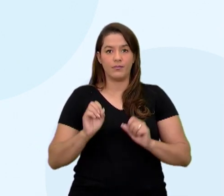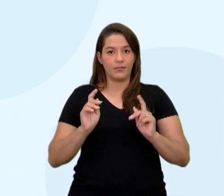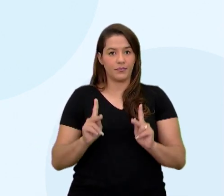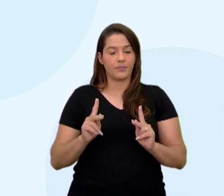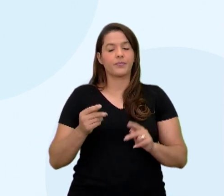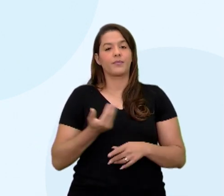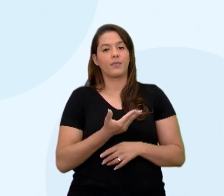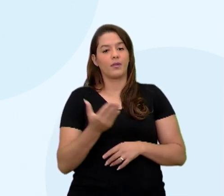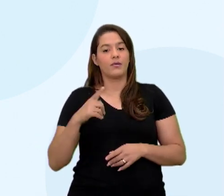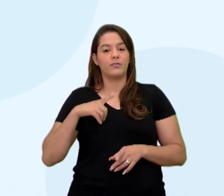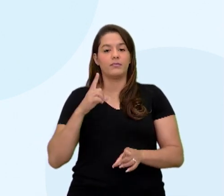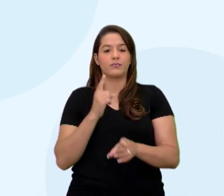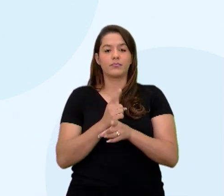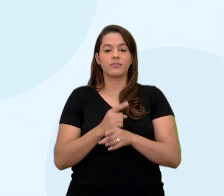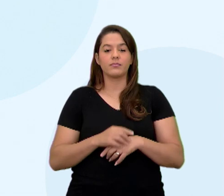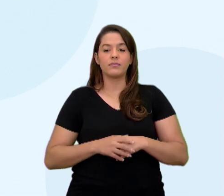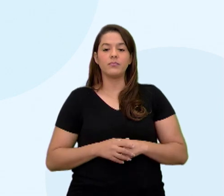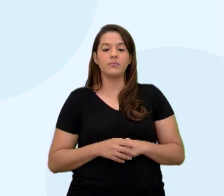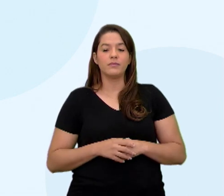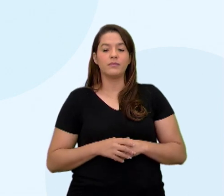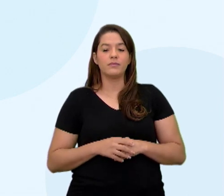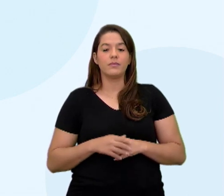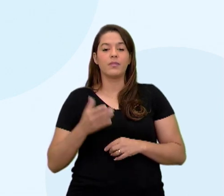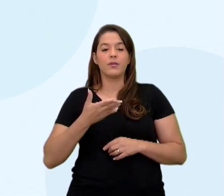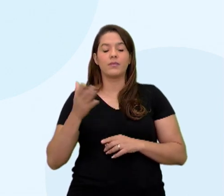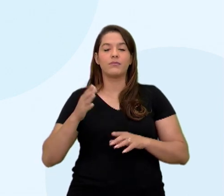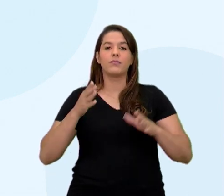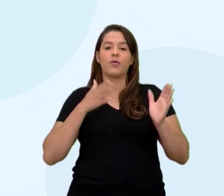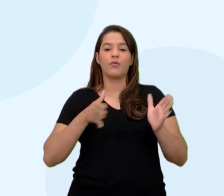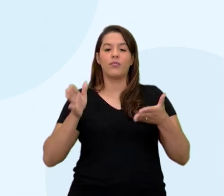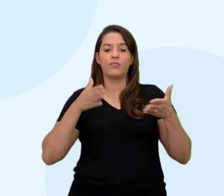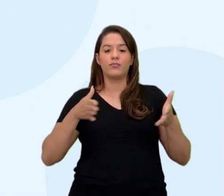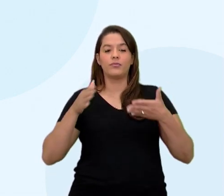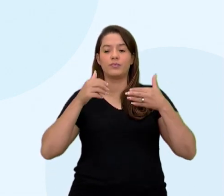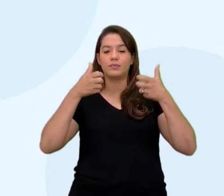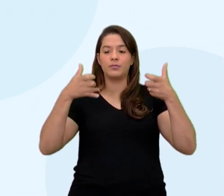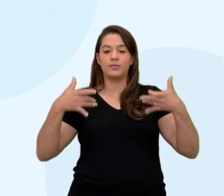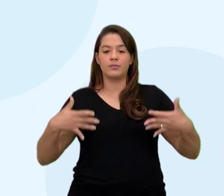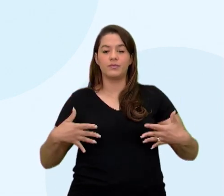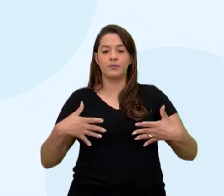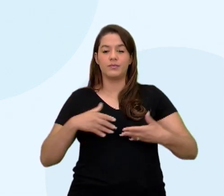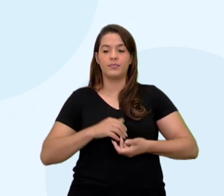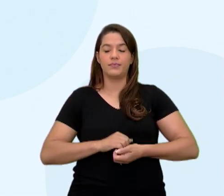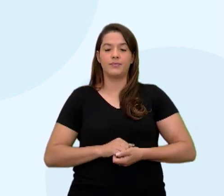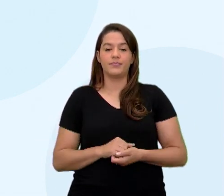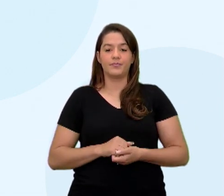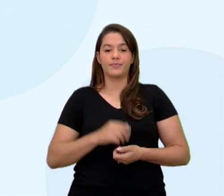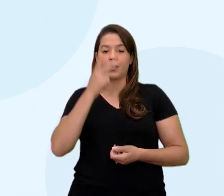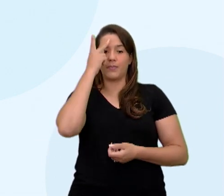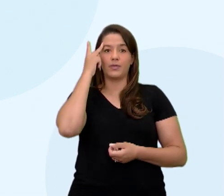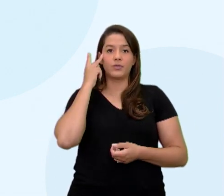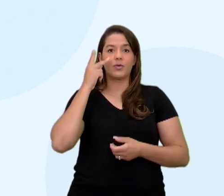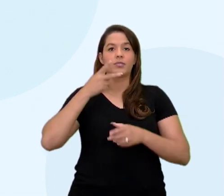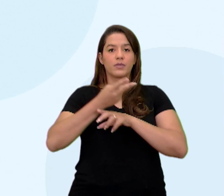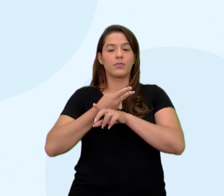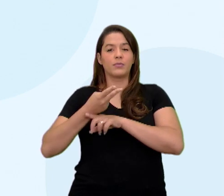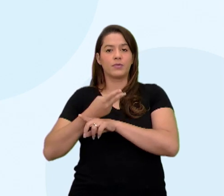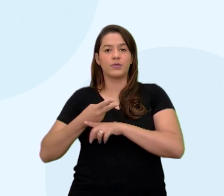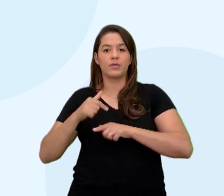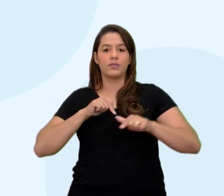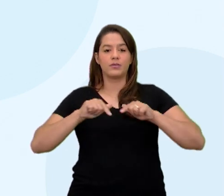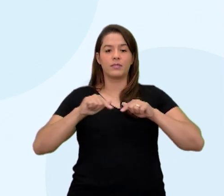aí o que a gente tem aqui, montamos o diagramazinho de fluxo para vocês entenderem. Tá? Vamos lá, então. Pessoas na força de trabalho lá da